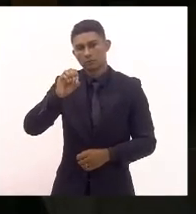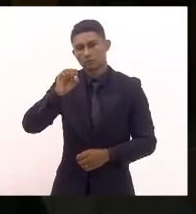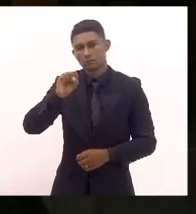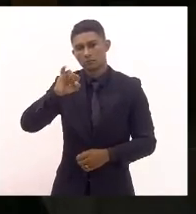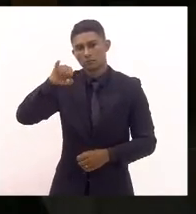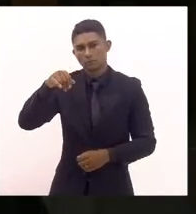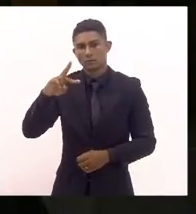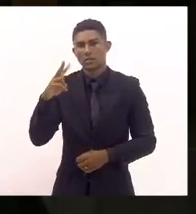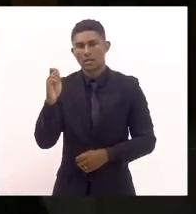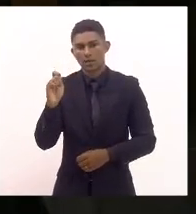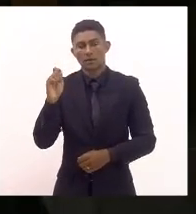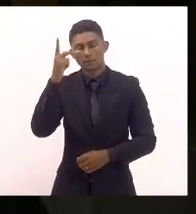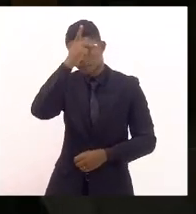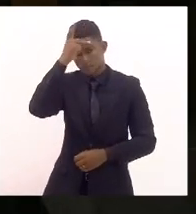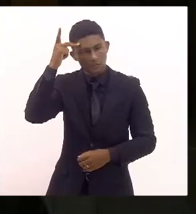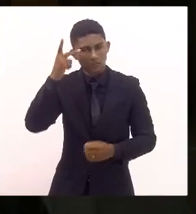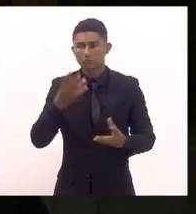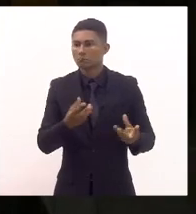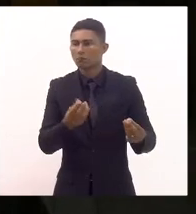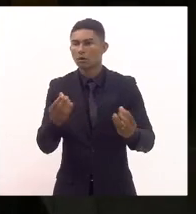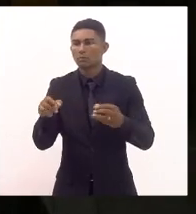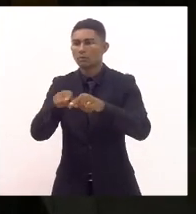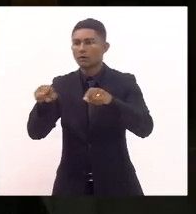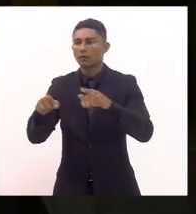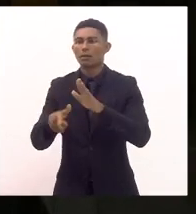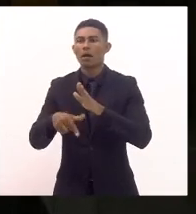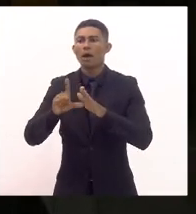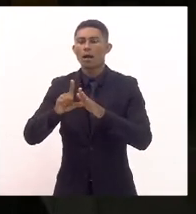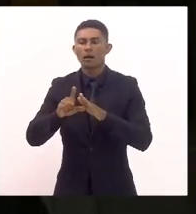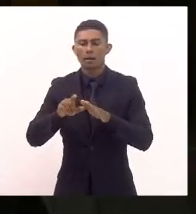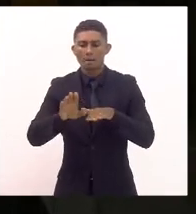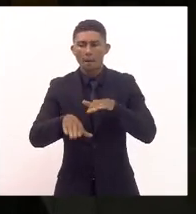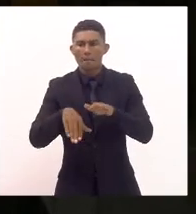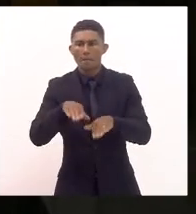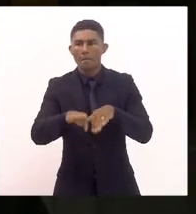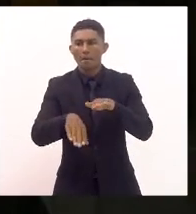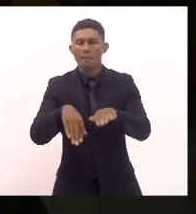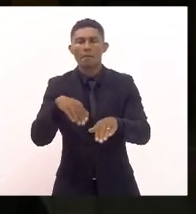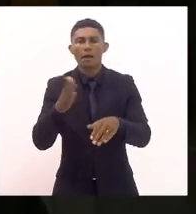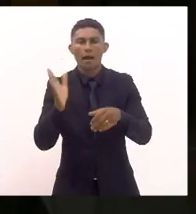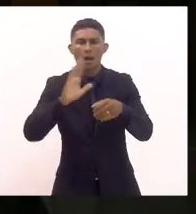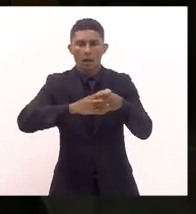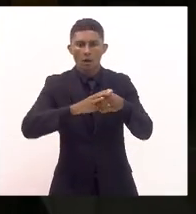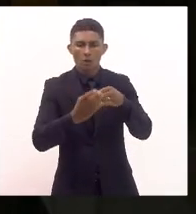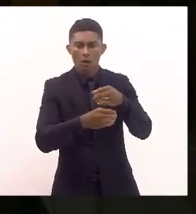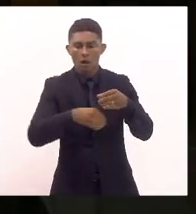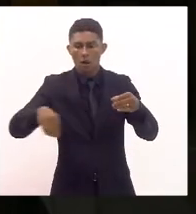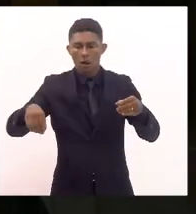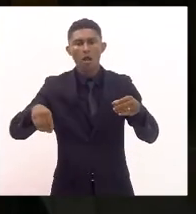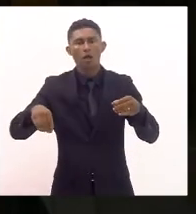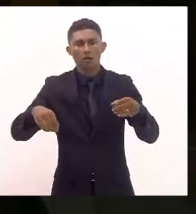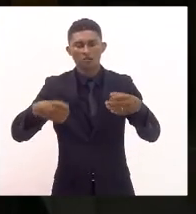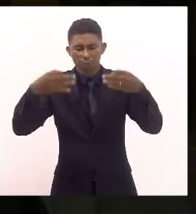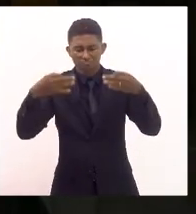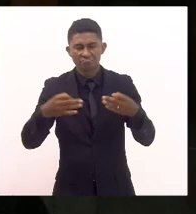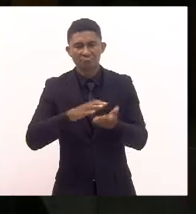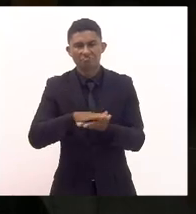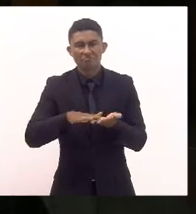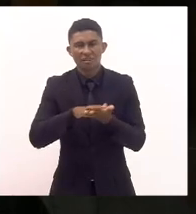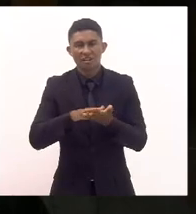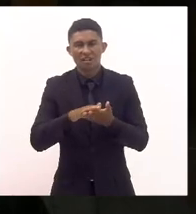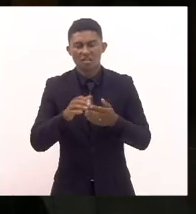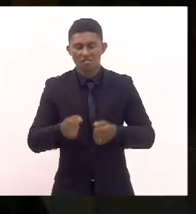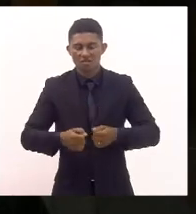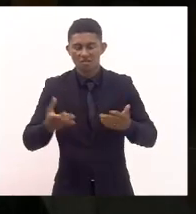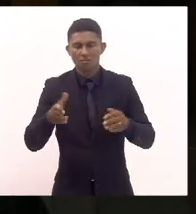para milhares de pessoas que pisavam literalmente no esgoto quando saiu de casa eu poderia a